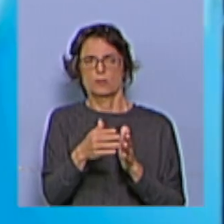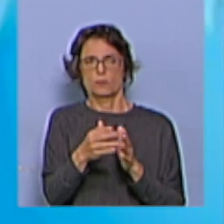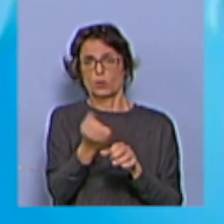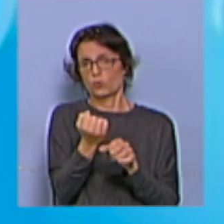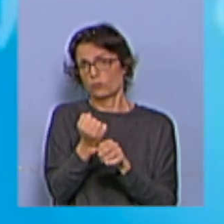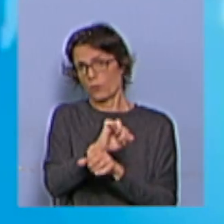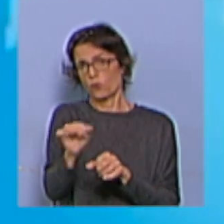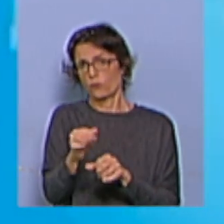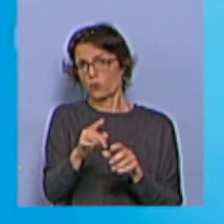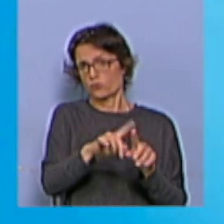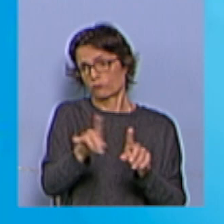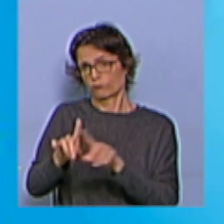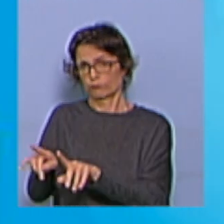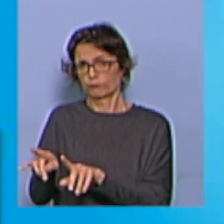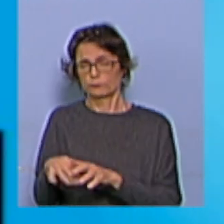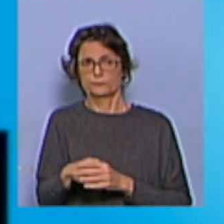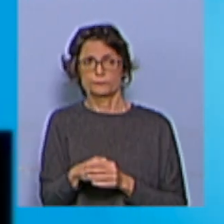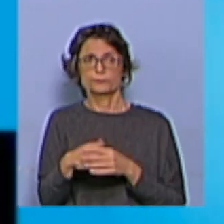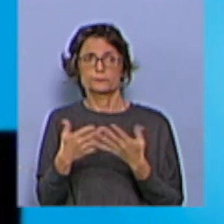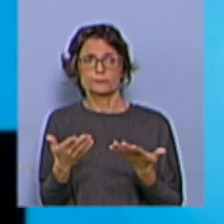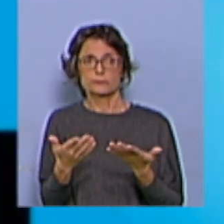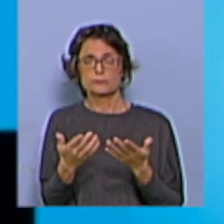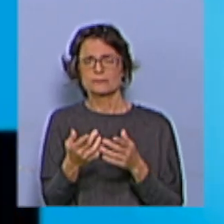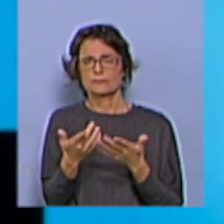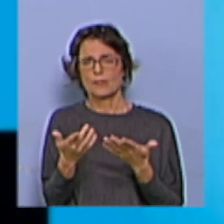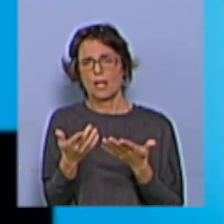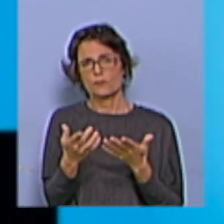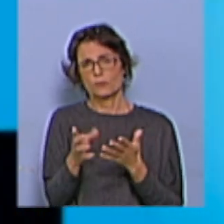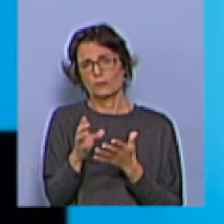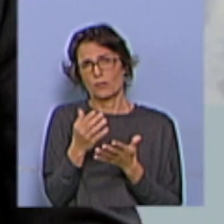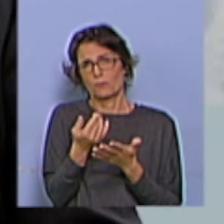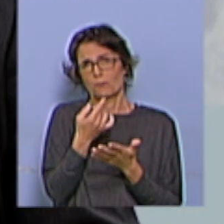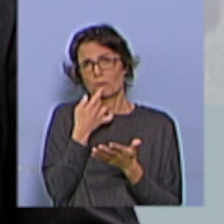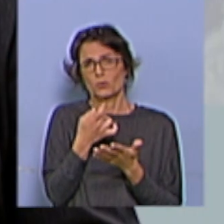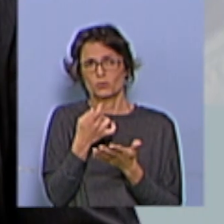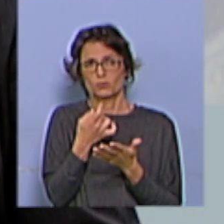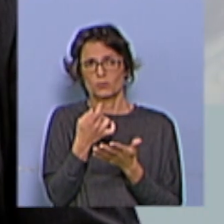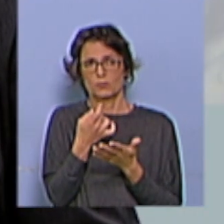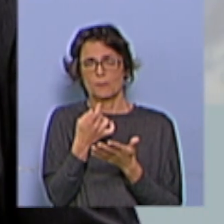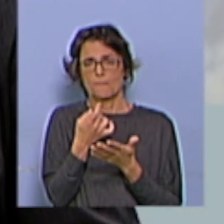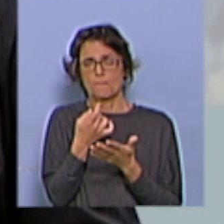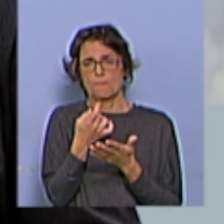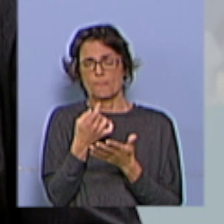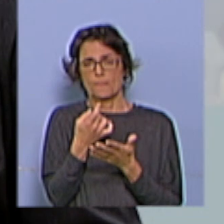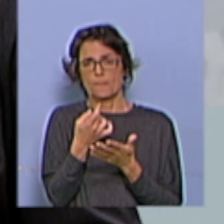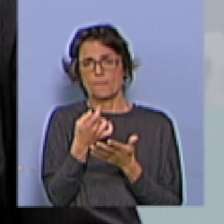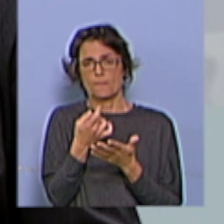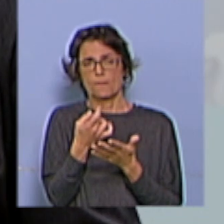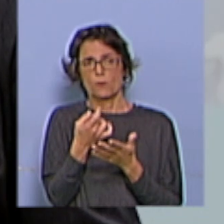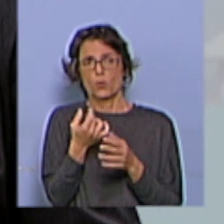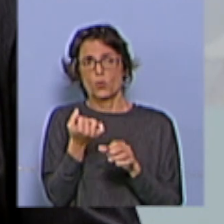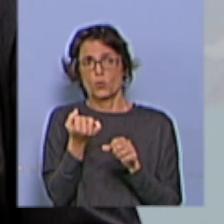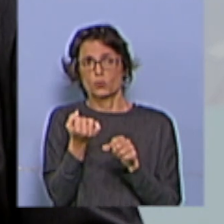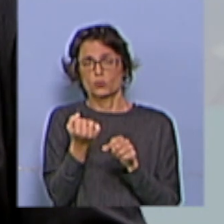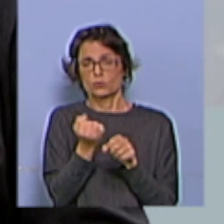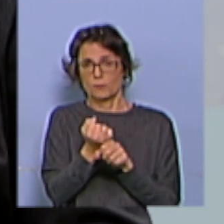diferentes formas, havia, não digo velocidades, mas os capelães estavam com um campo de trabalho um tanto ou